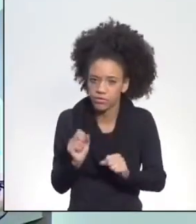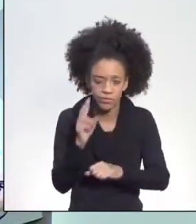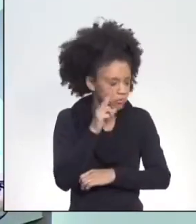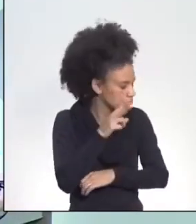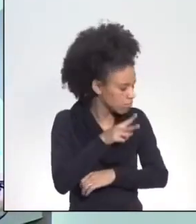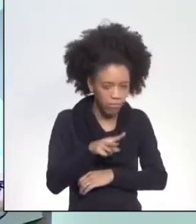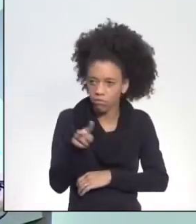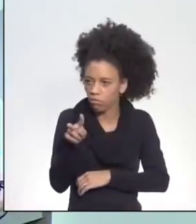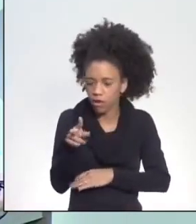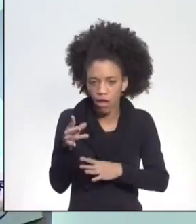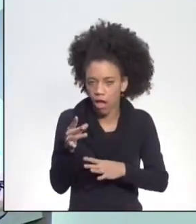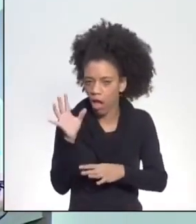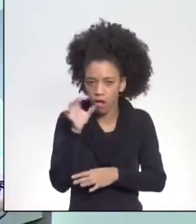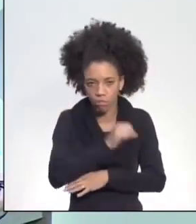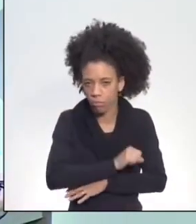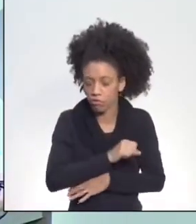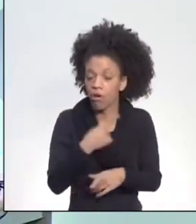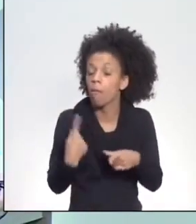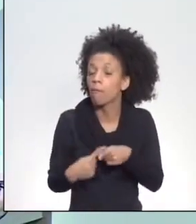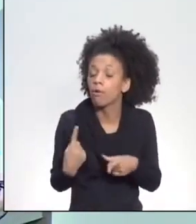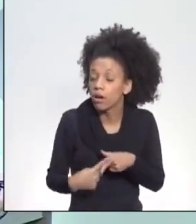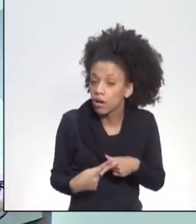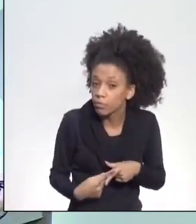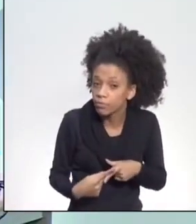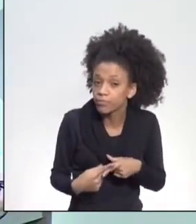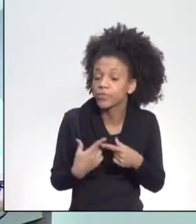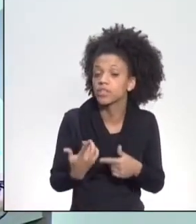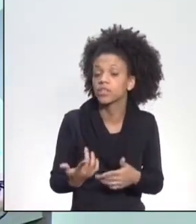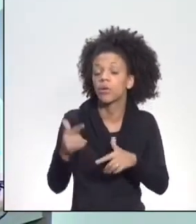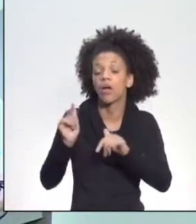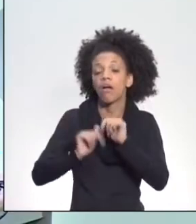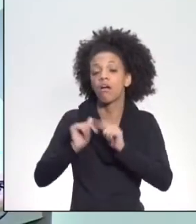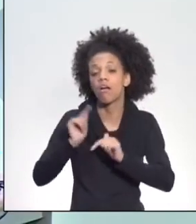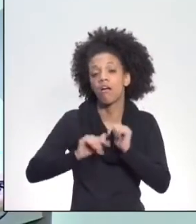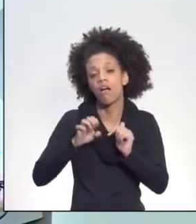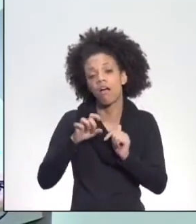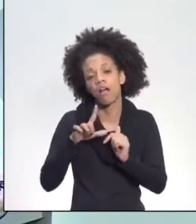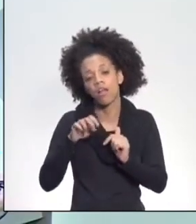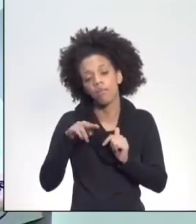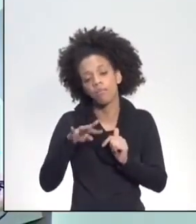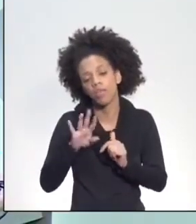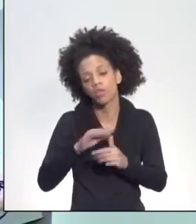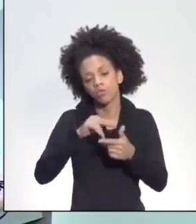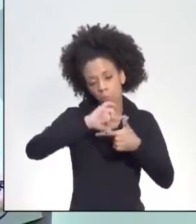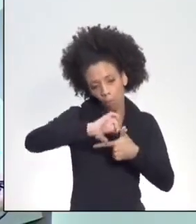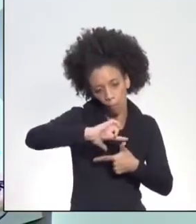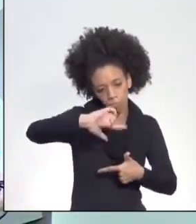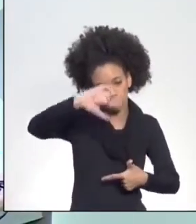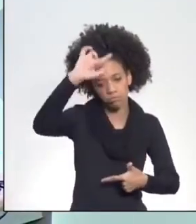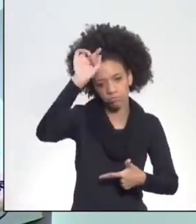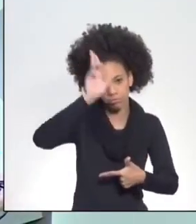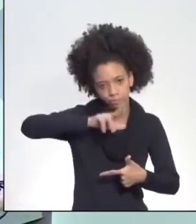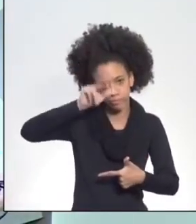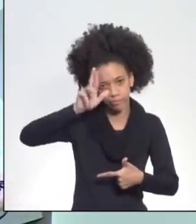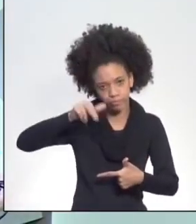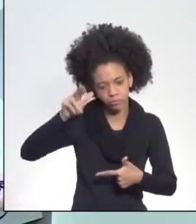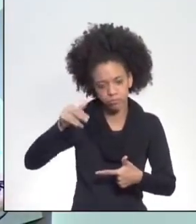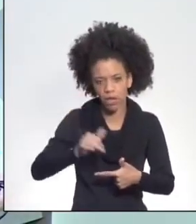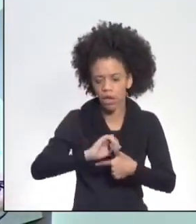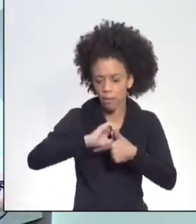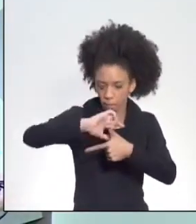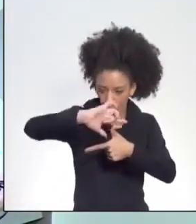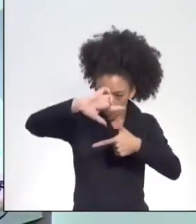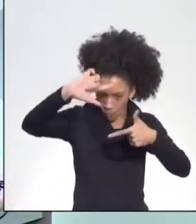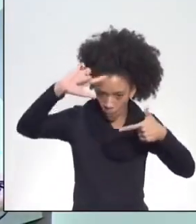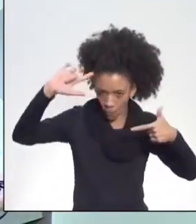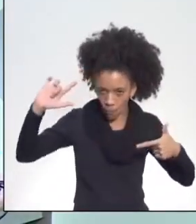direcionar para aquele lugar. Por quê? São elementos, né, muito grandes que são utilizados, ou seja, né, as imagens, né,